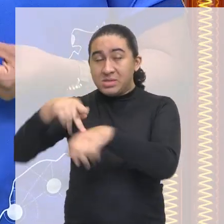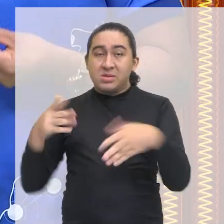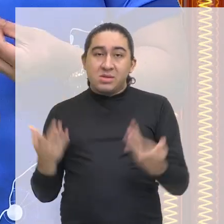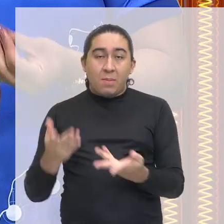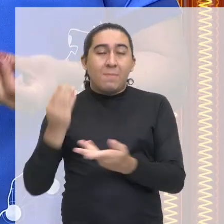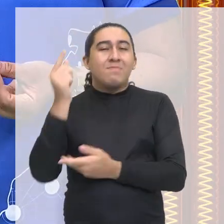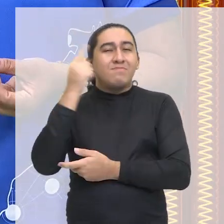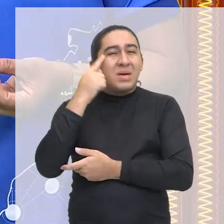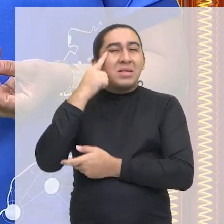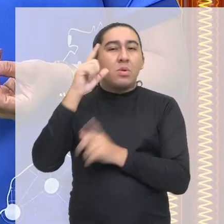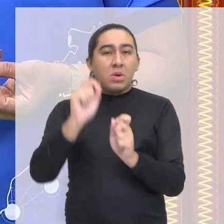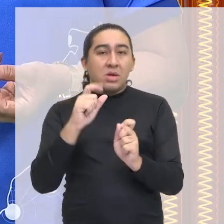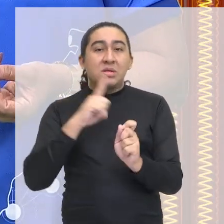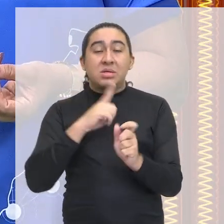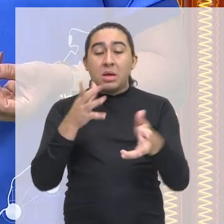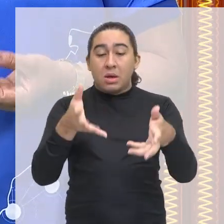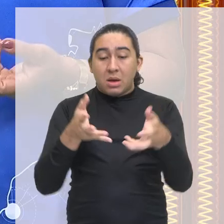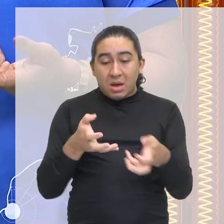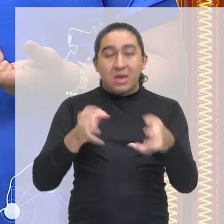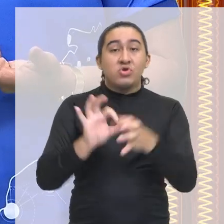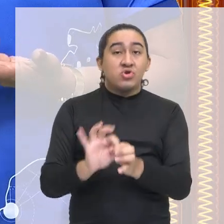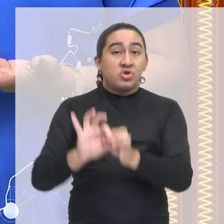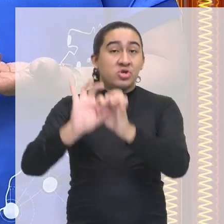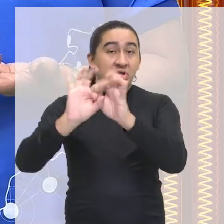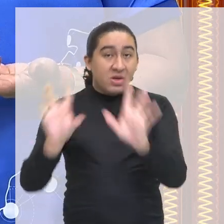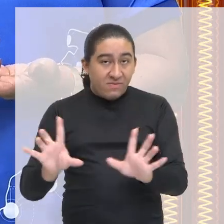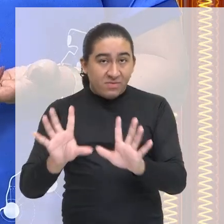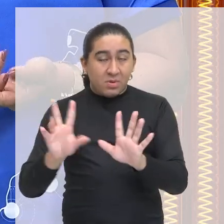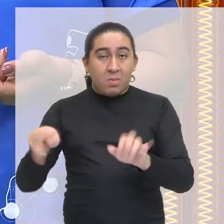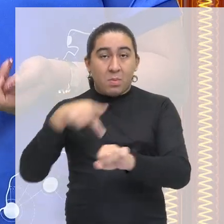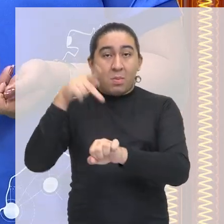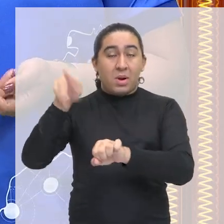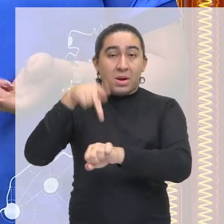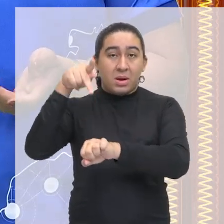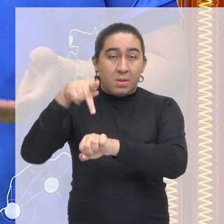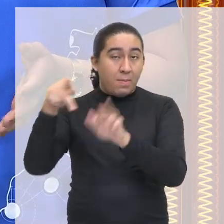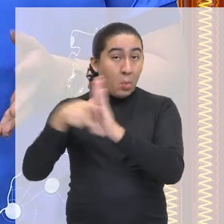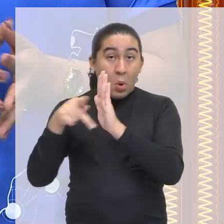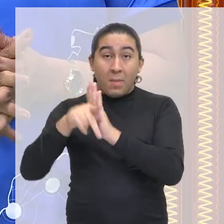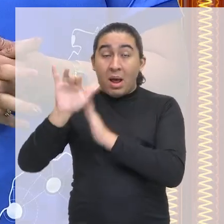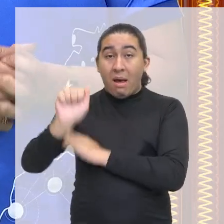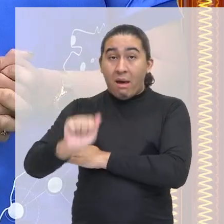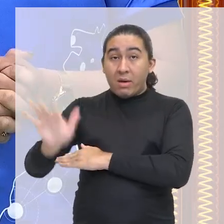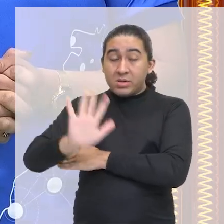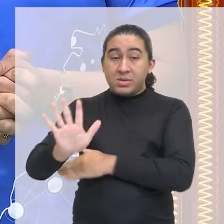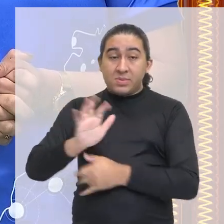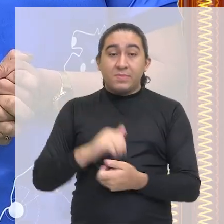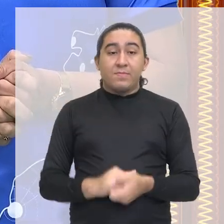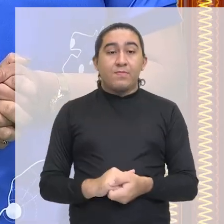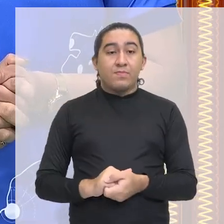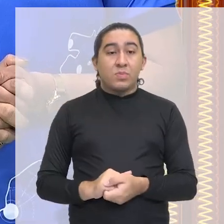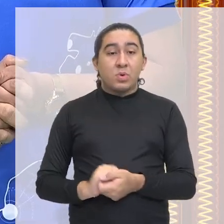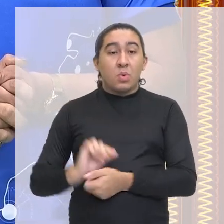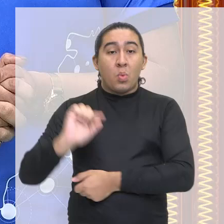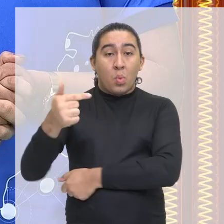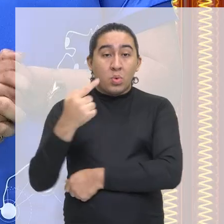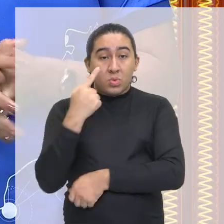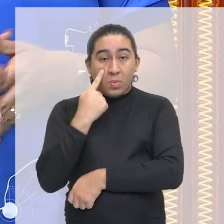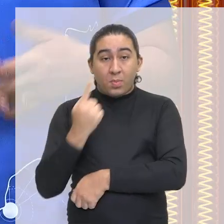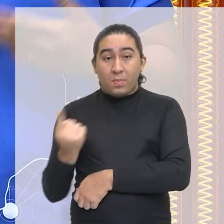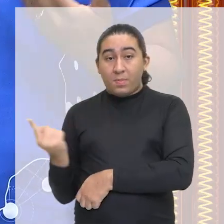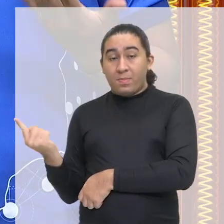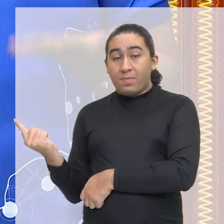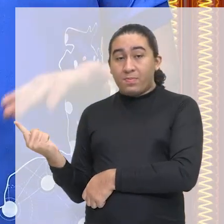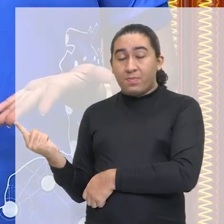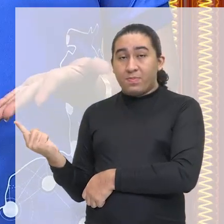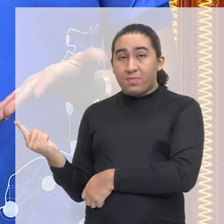de lutar ali pelo processo de descolonização da Ásia, ok? O nosso próximo personagem é o Ho Chi Minh,